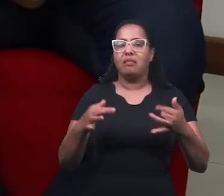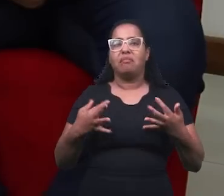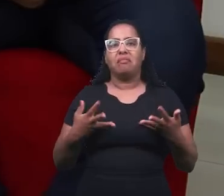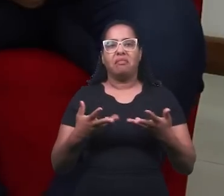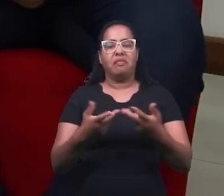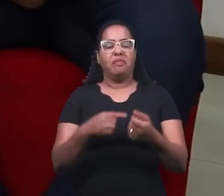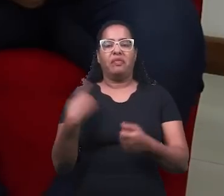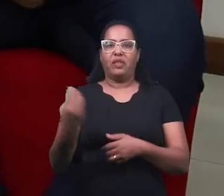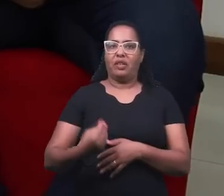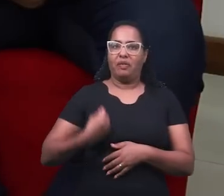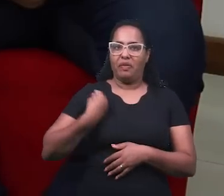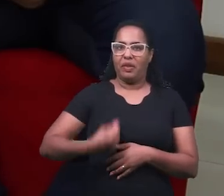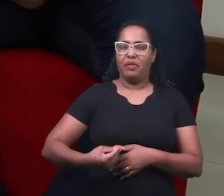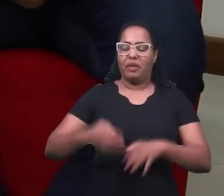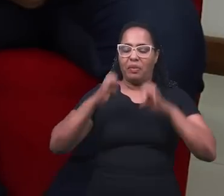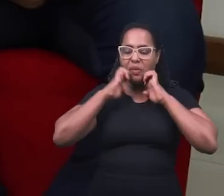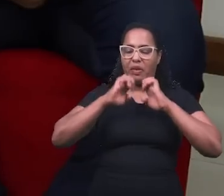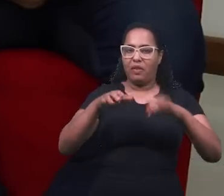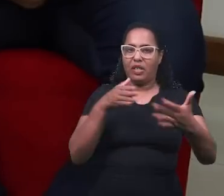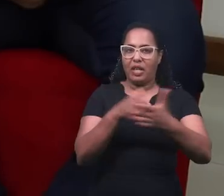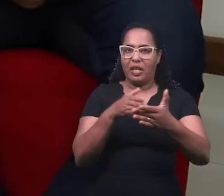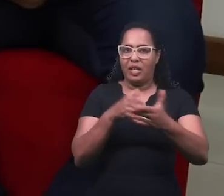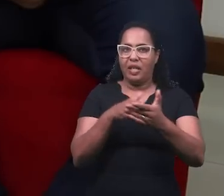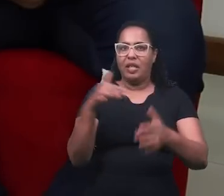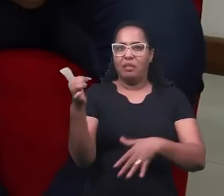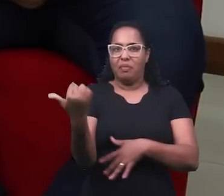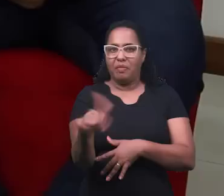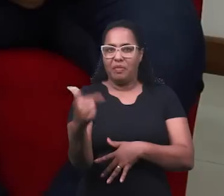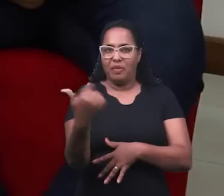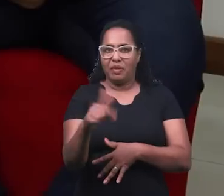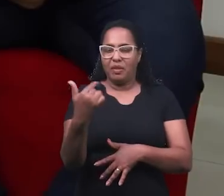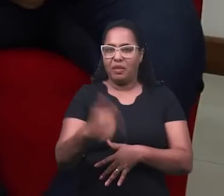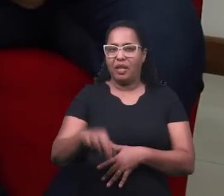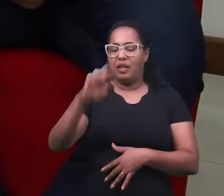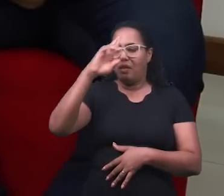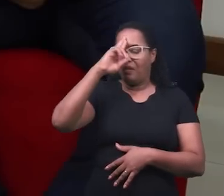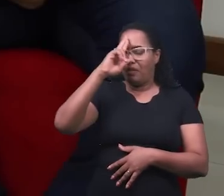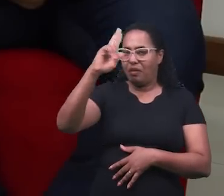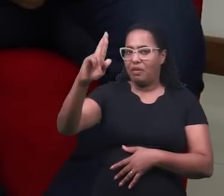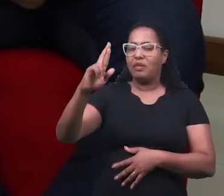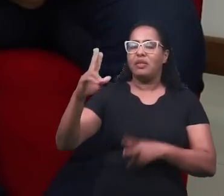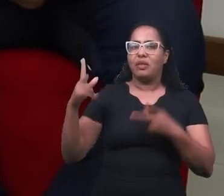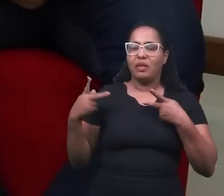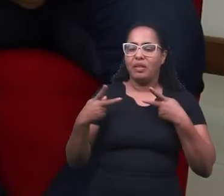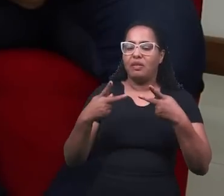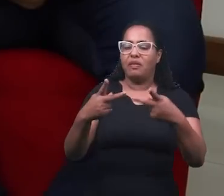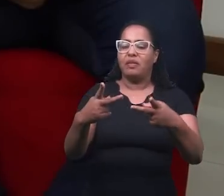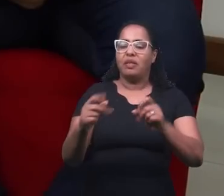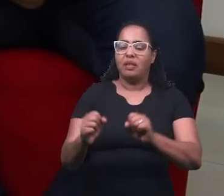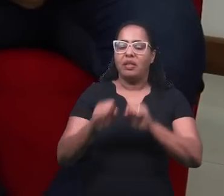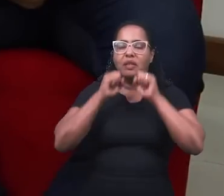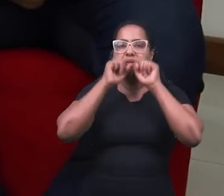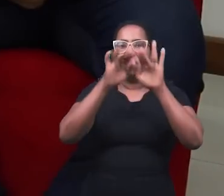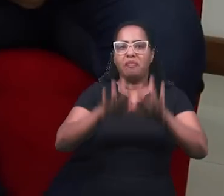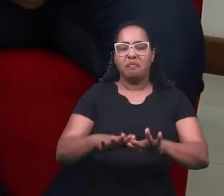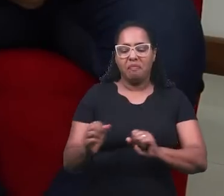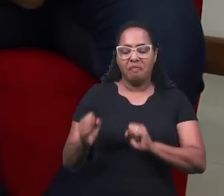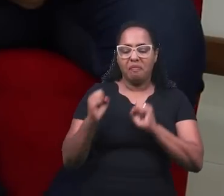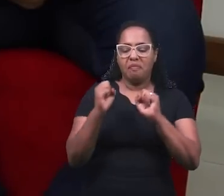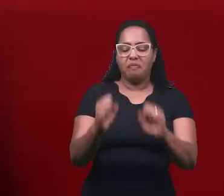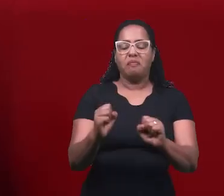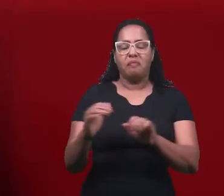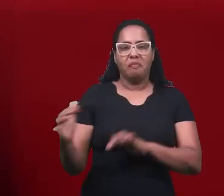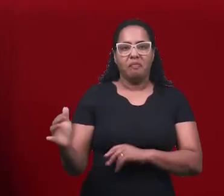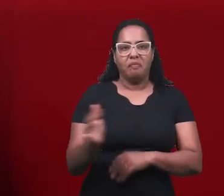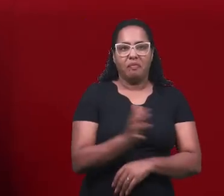vivemos verdadeiramente o Evangelho sem fronteiras, né? Glória a Deus. O Senhor tem nos alcançado lá com muito poder. Glória a